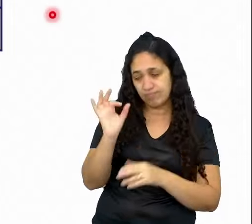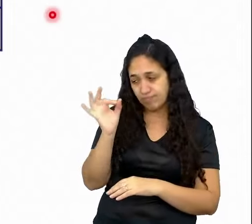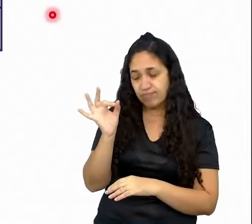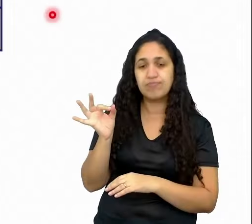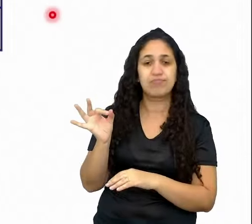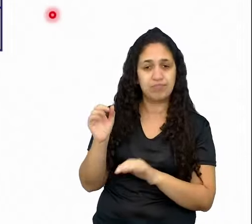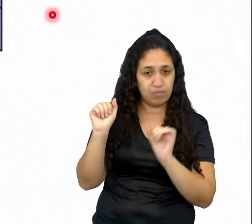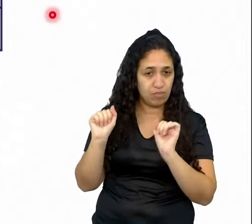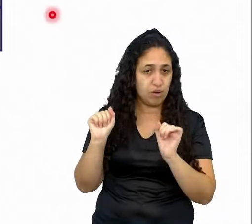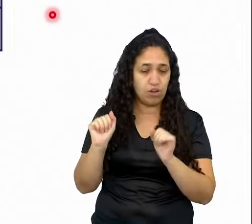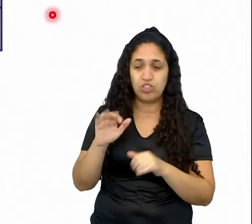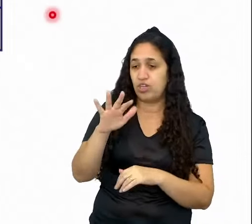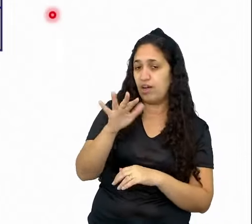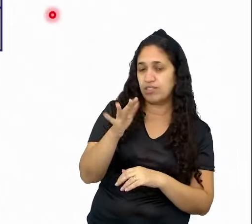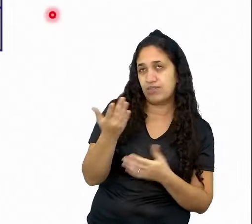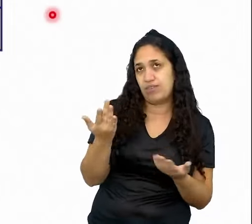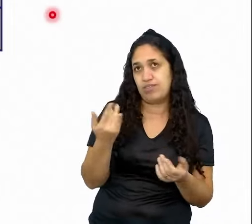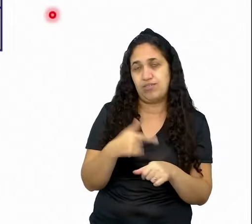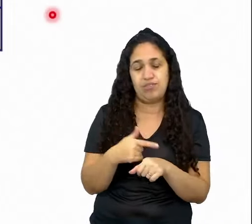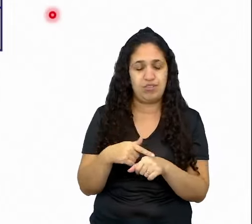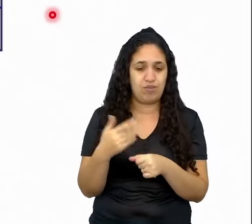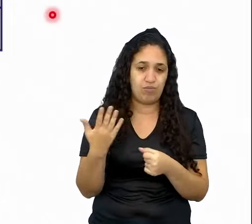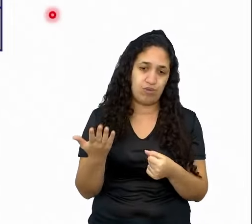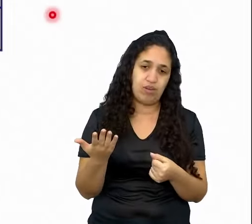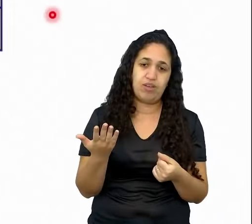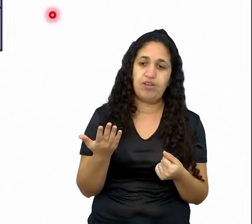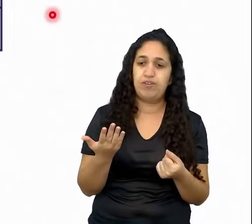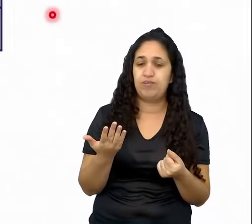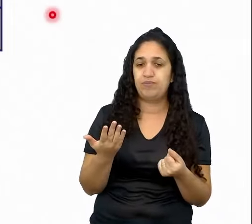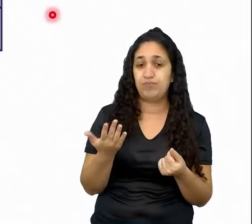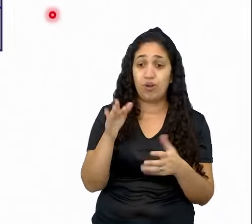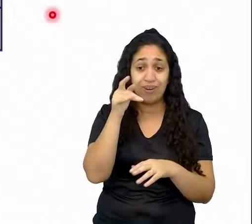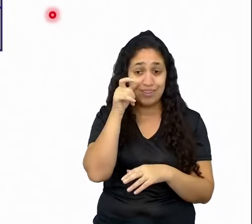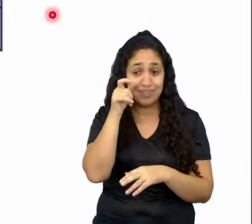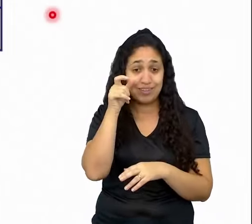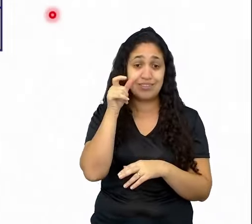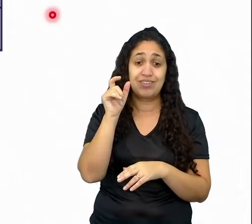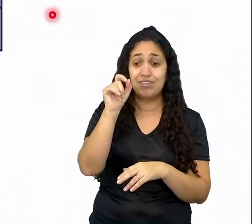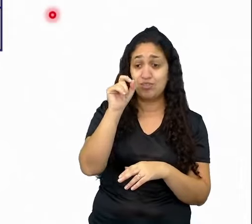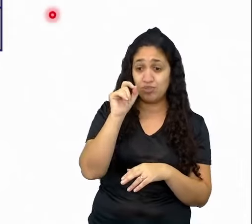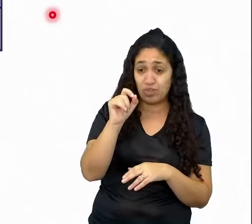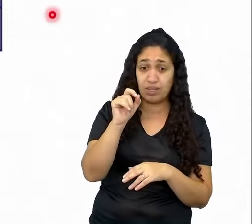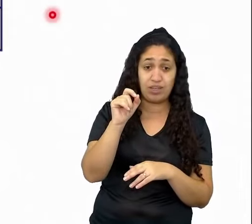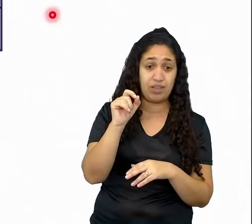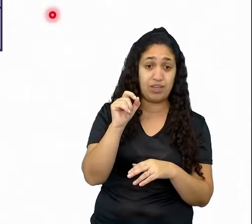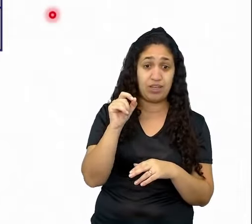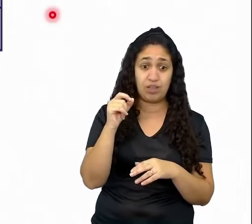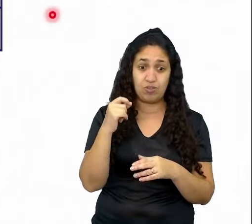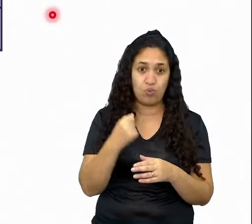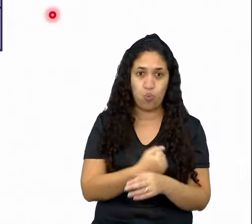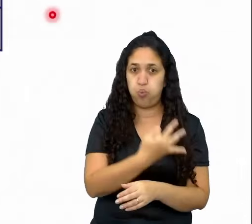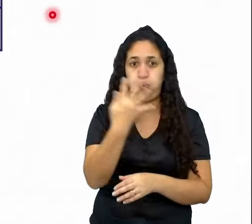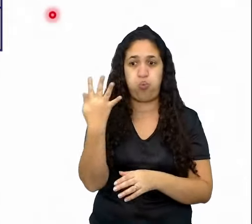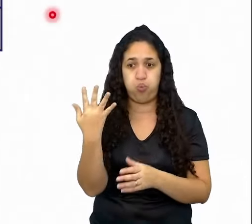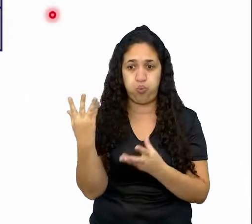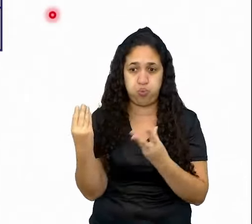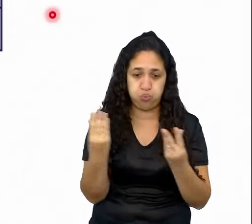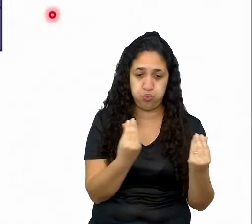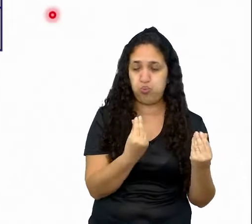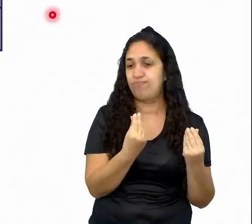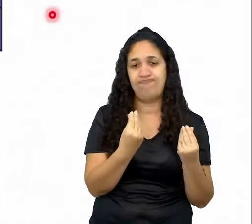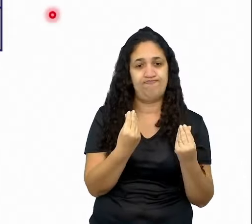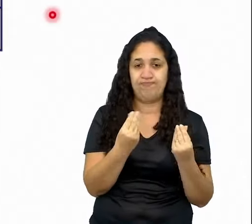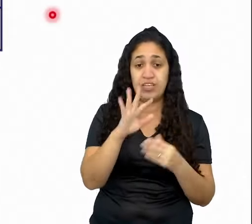vezes o nosso tempo, a gente sempre fala, né? O interessante não é dar quantidade. Às vezes uma atividade que a